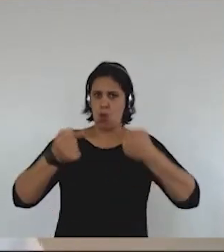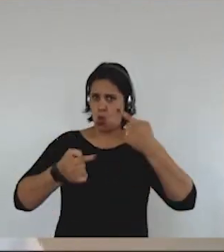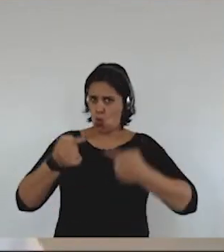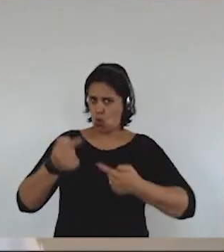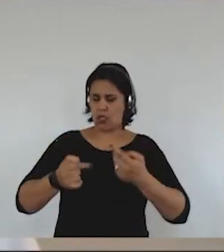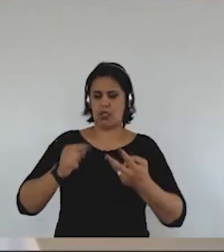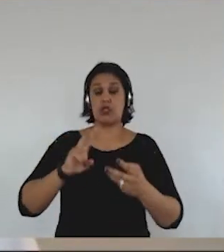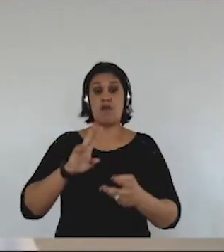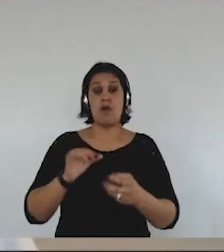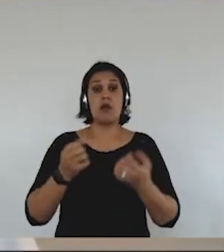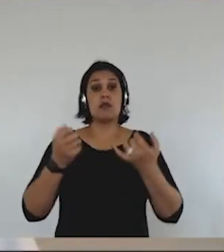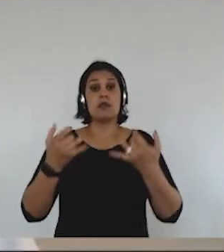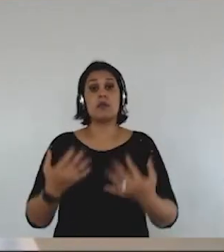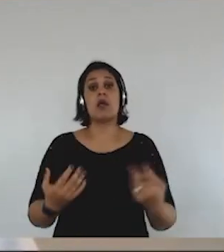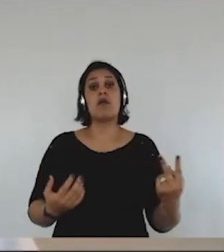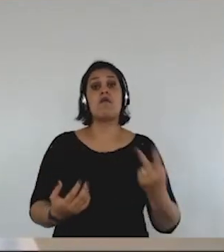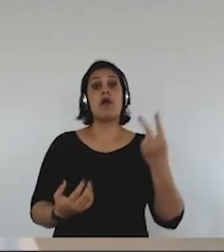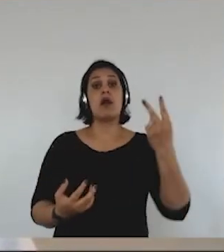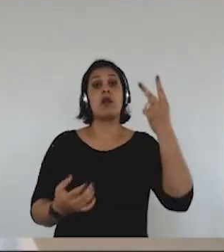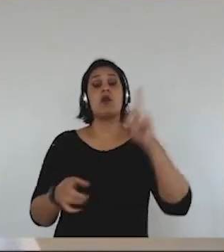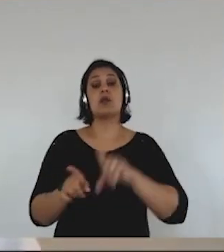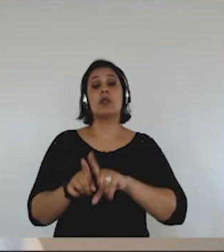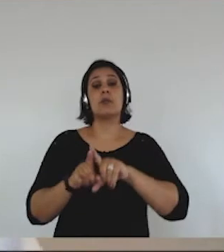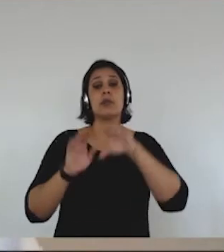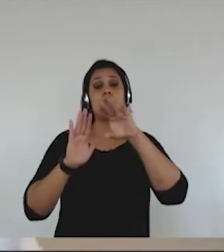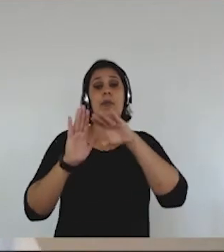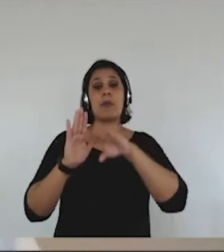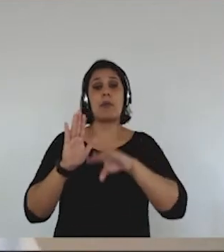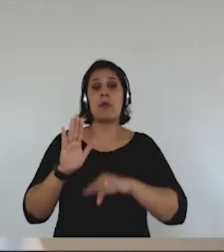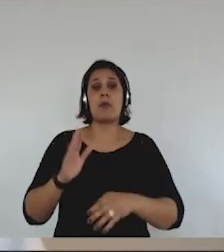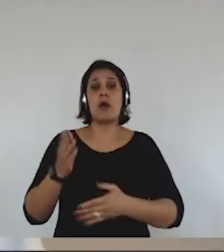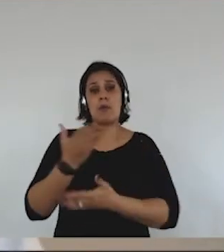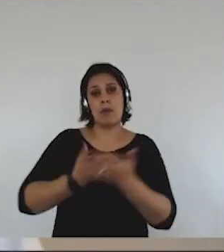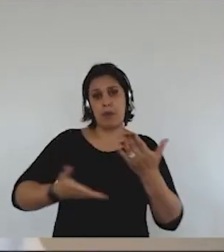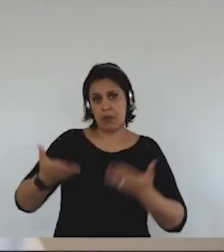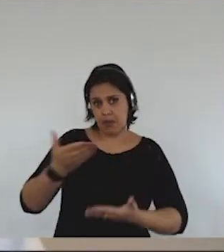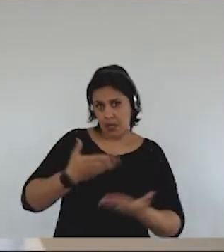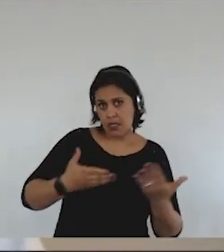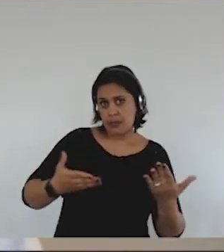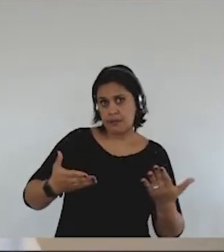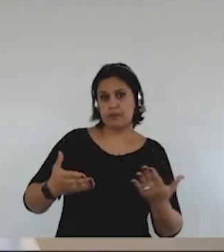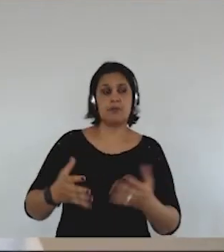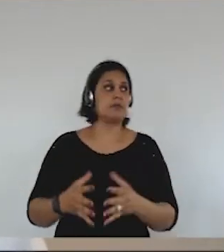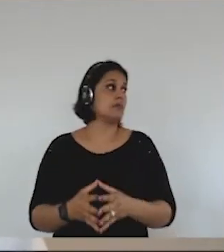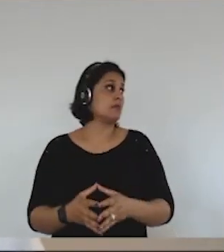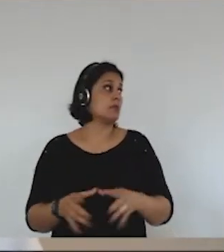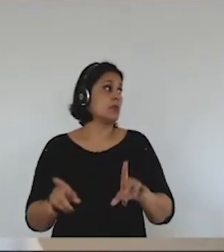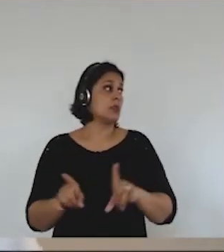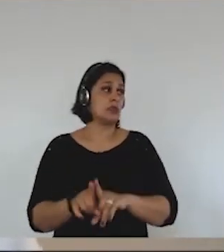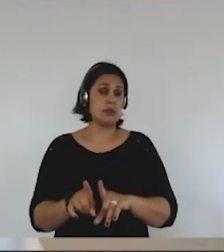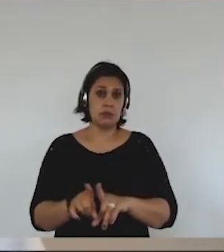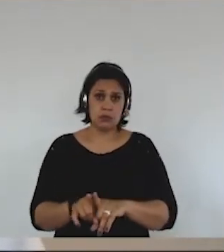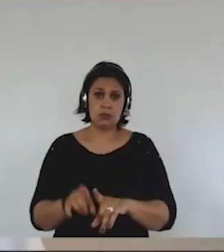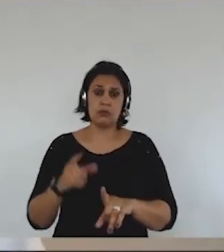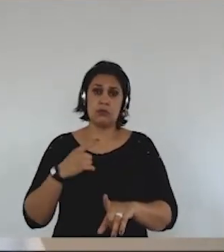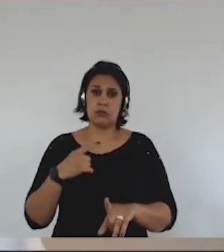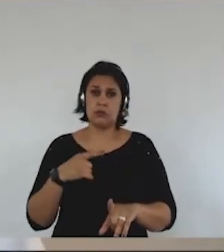são os valores e os princípios que elas compartilham, mas é claro que a absorção e o